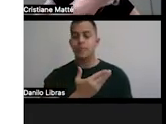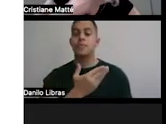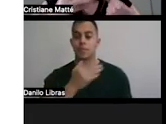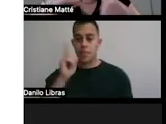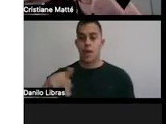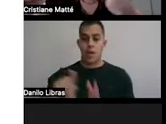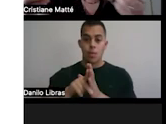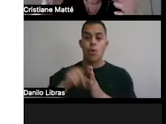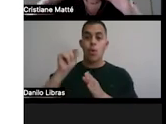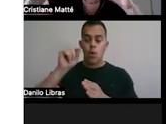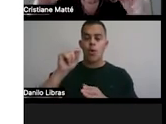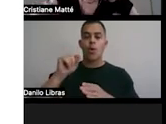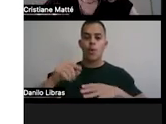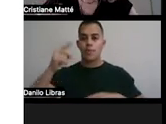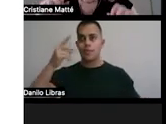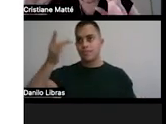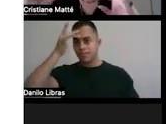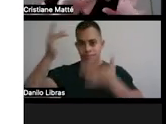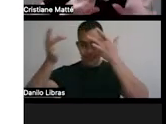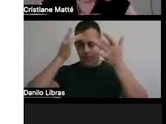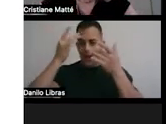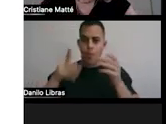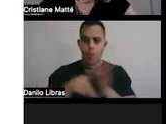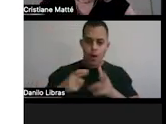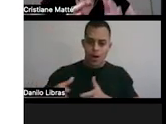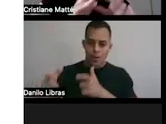para o rato se locomover, identificar, né, um